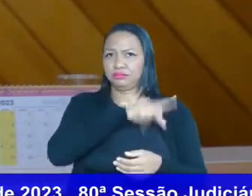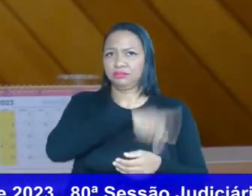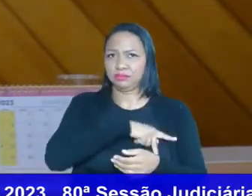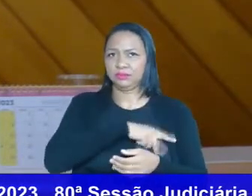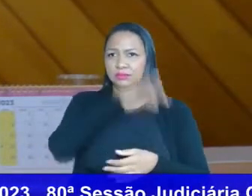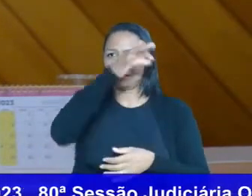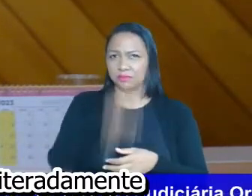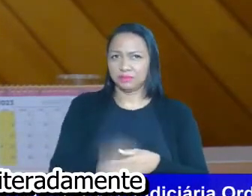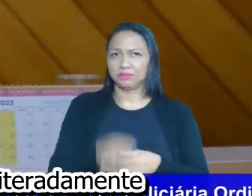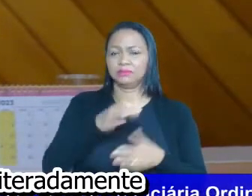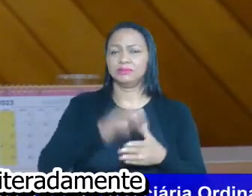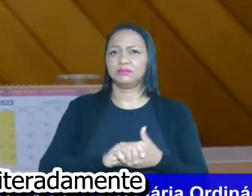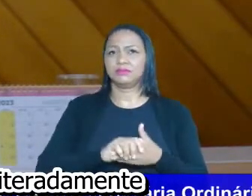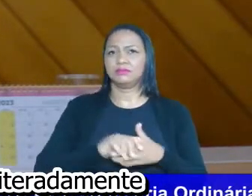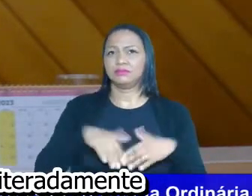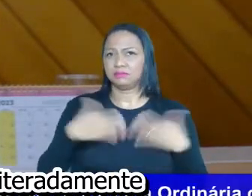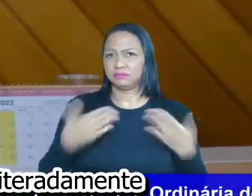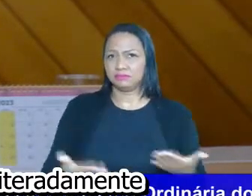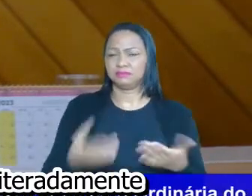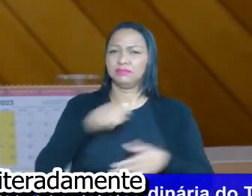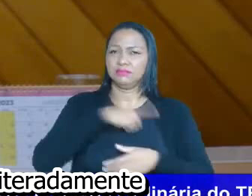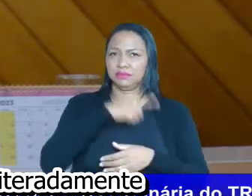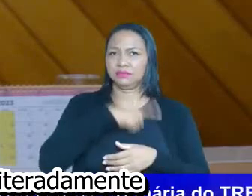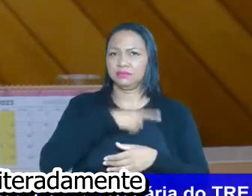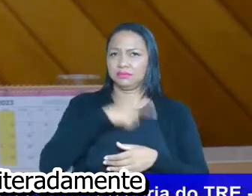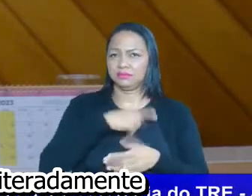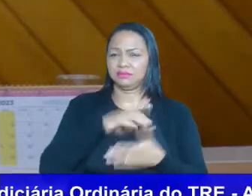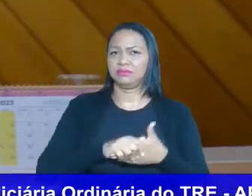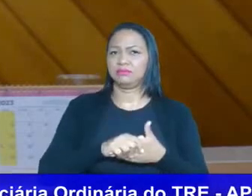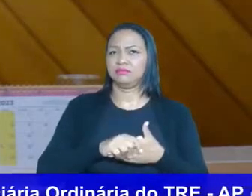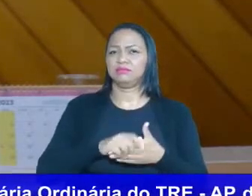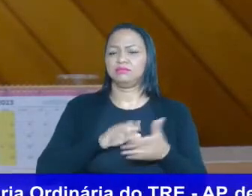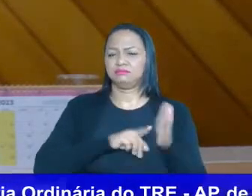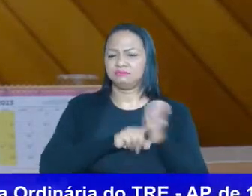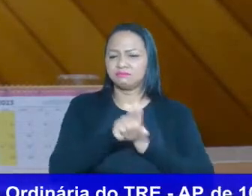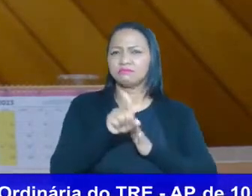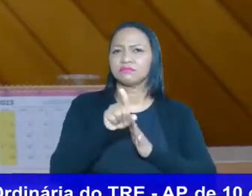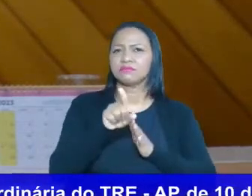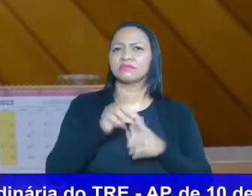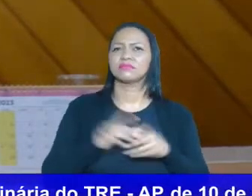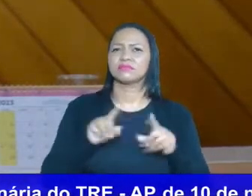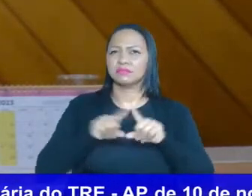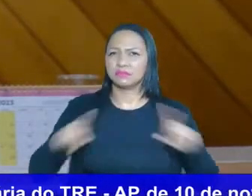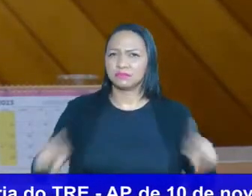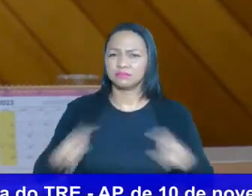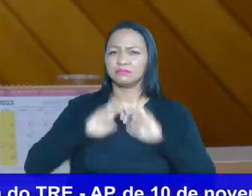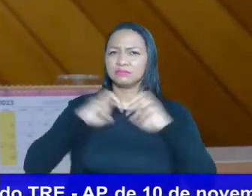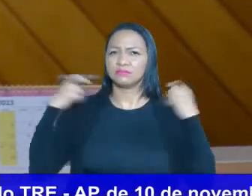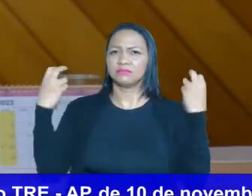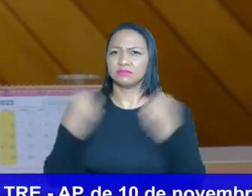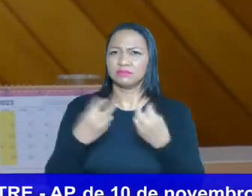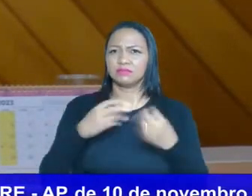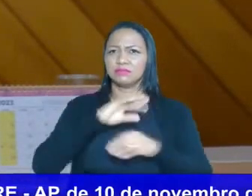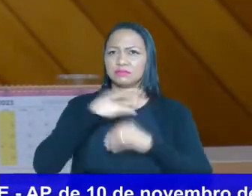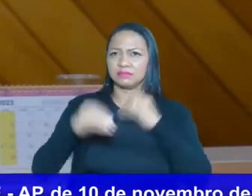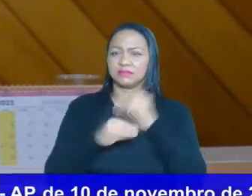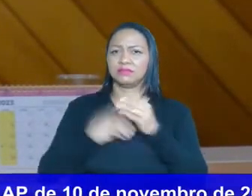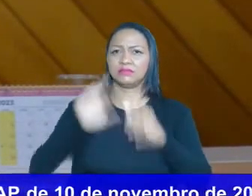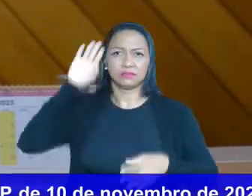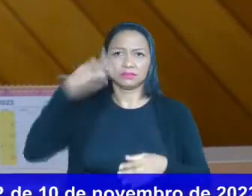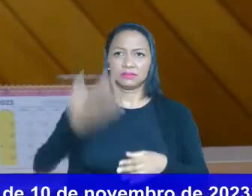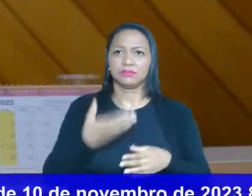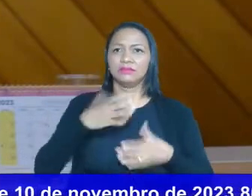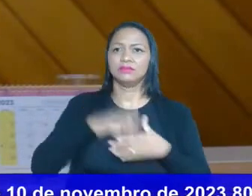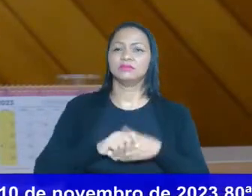corretíssimo quando traz essas argumentações. Mas a Corte tem reiteradamente decidido